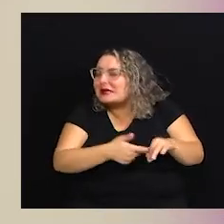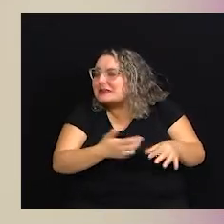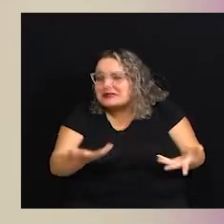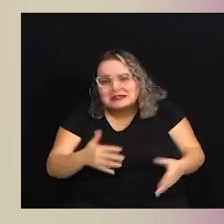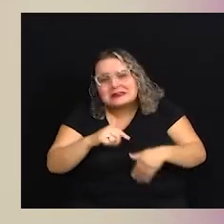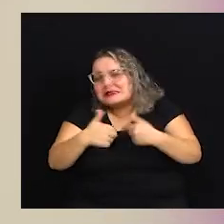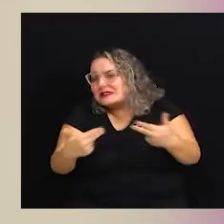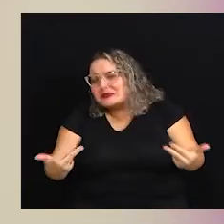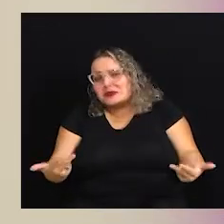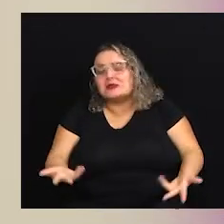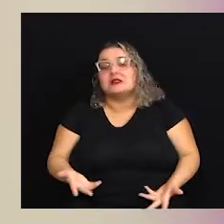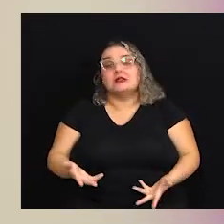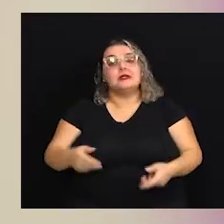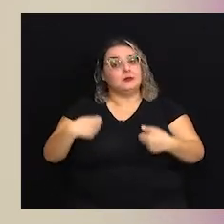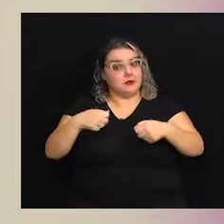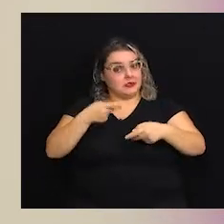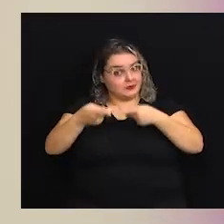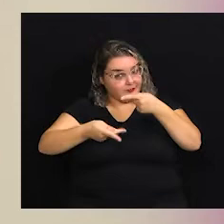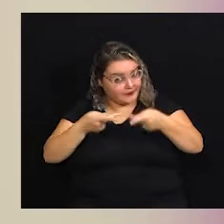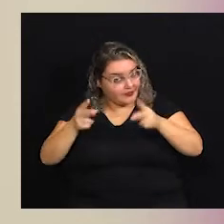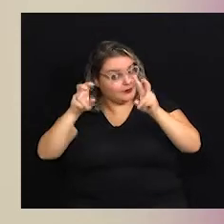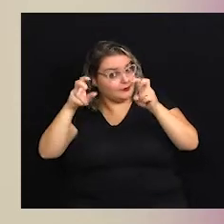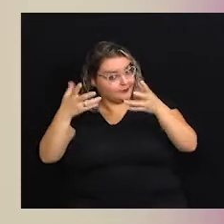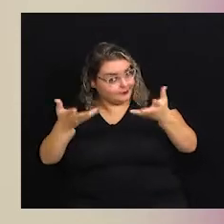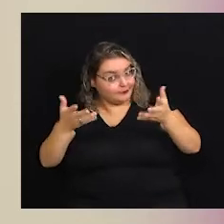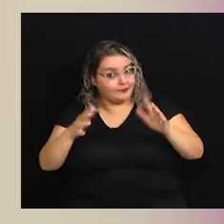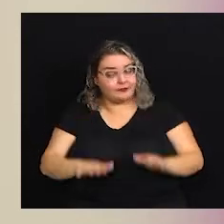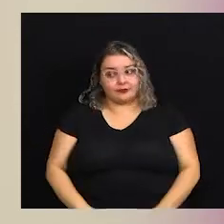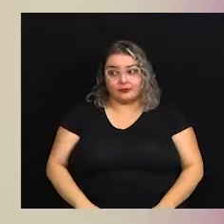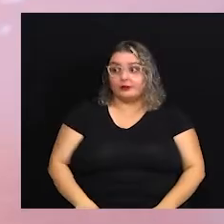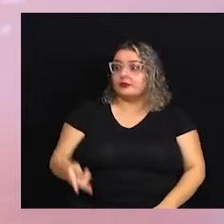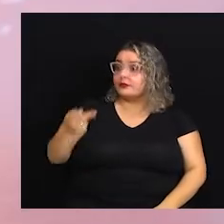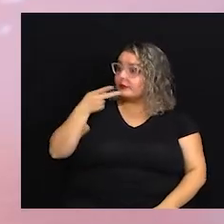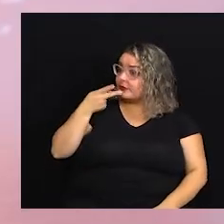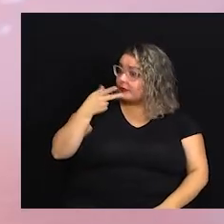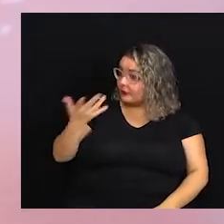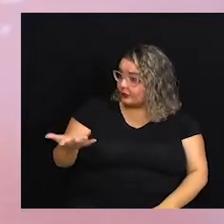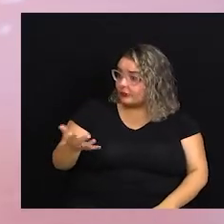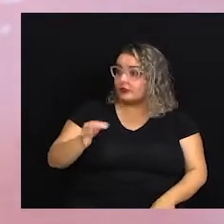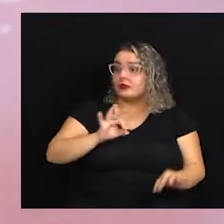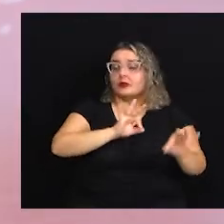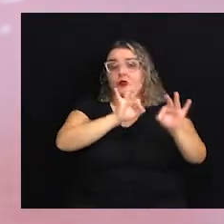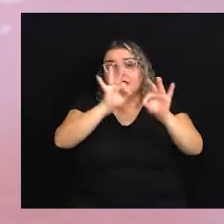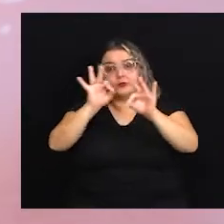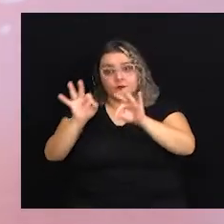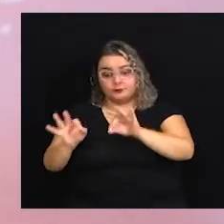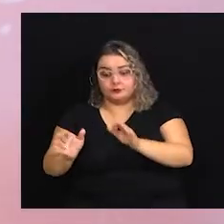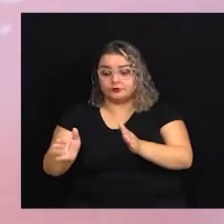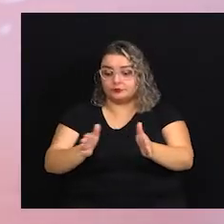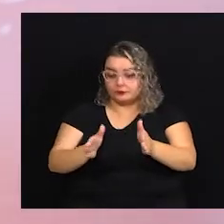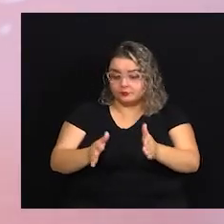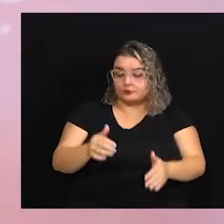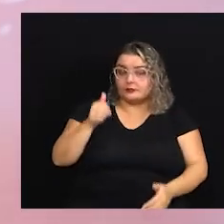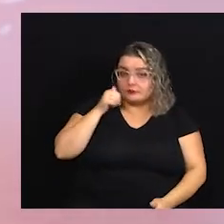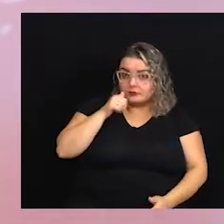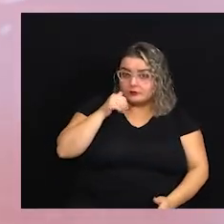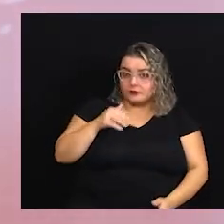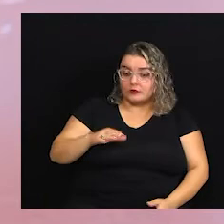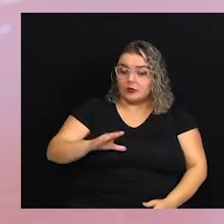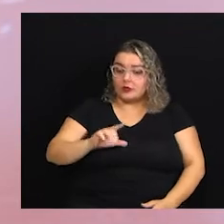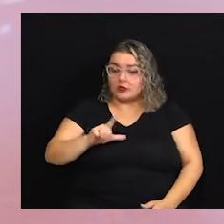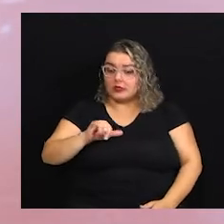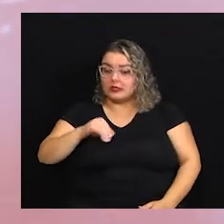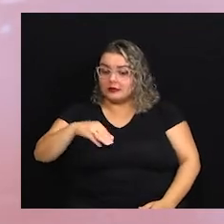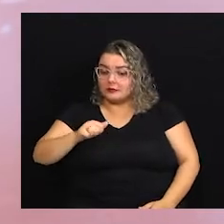muito embaixo do pano, Vivi, que nós precisamos falar sobre esse tema. E falando disso, esse acompanhamento, a partir do momento que a